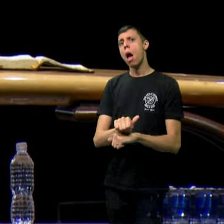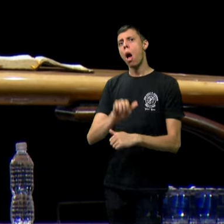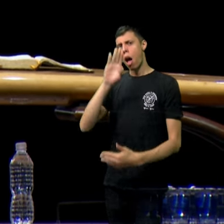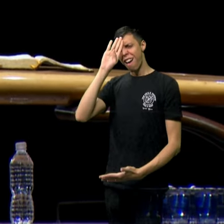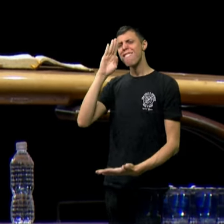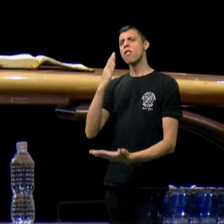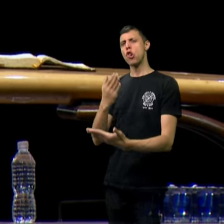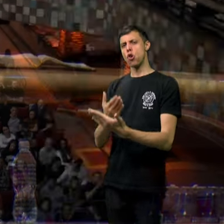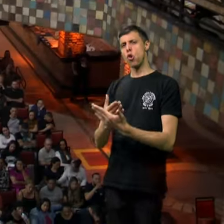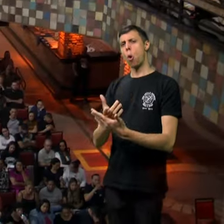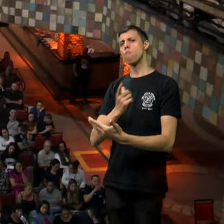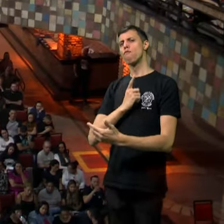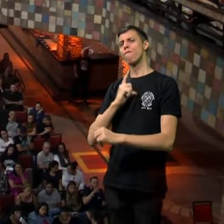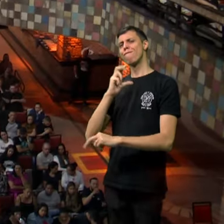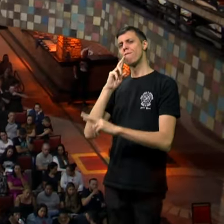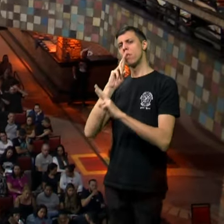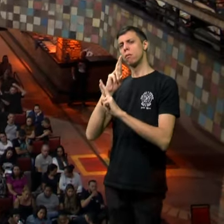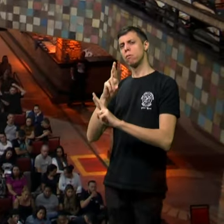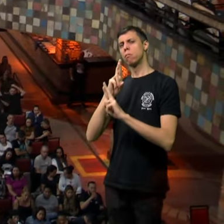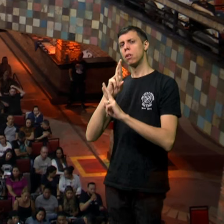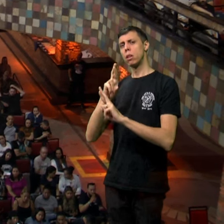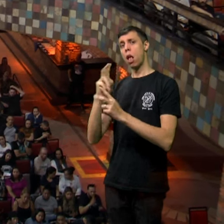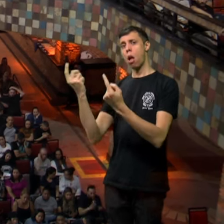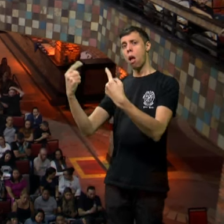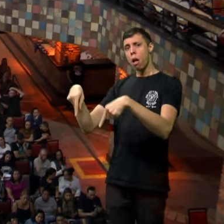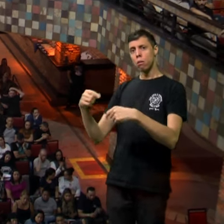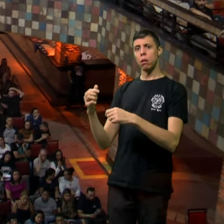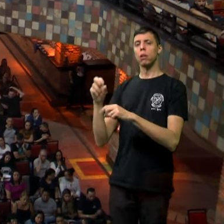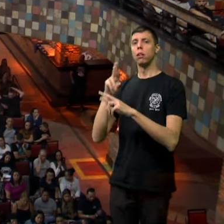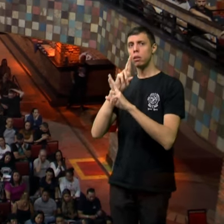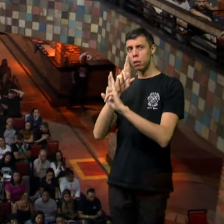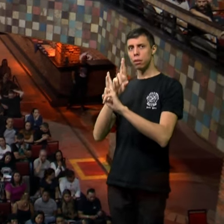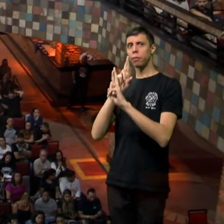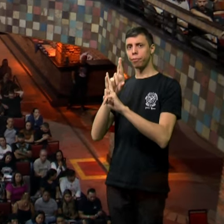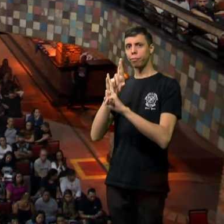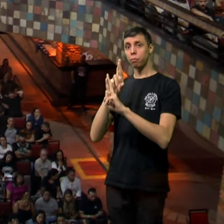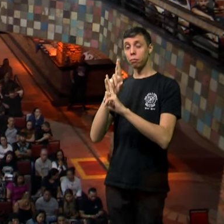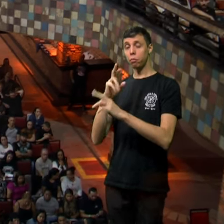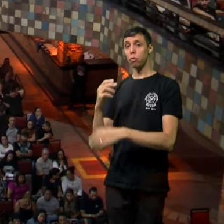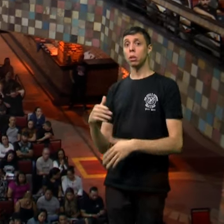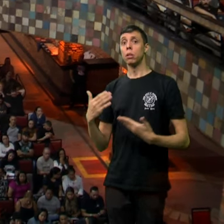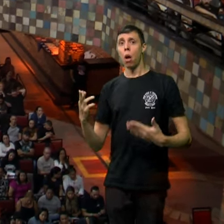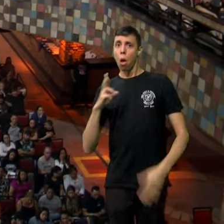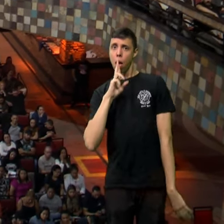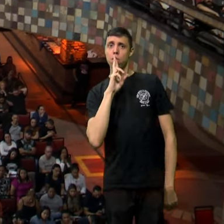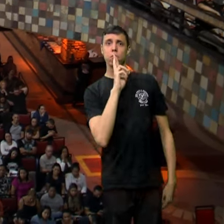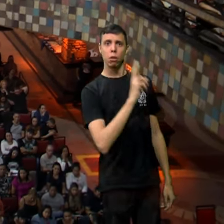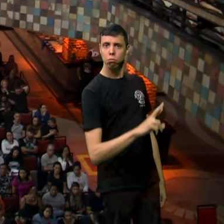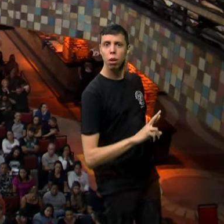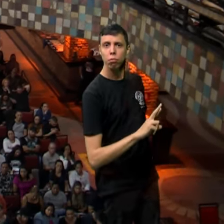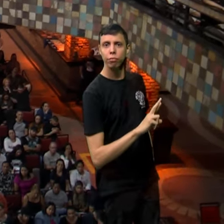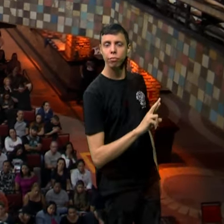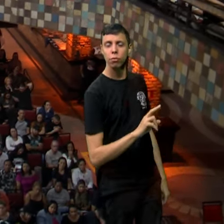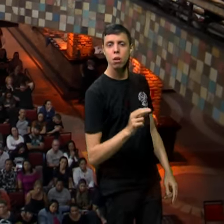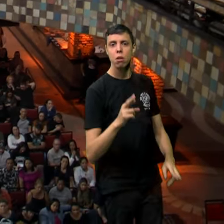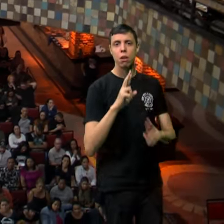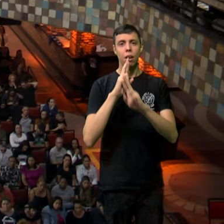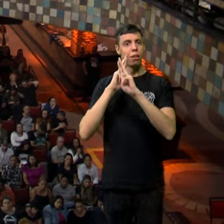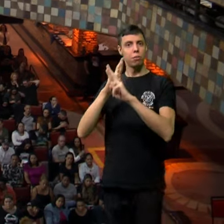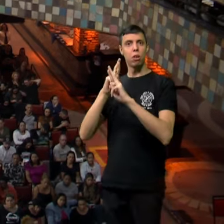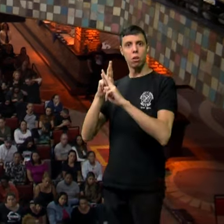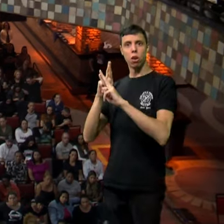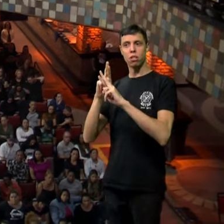em esperança contra esperança. E depois diz deste jeito: a esperança